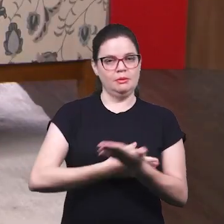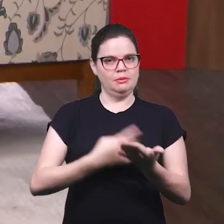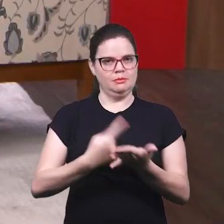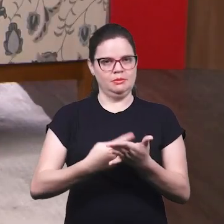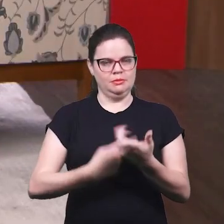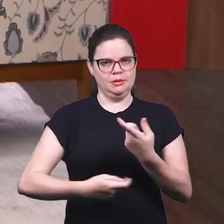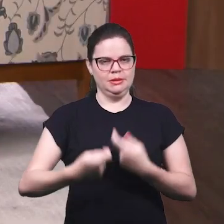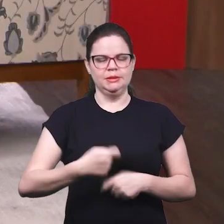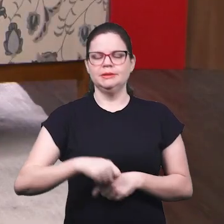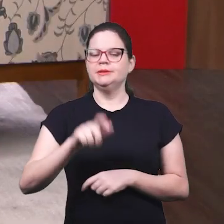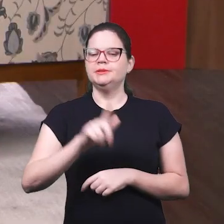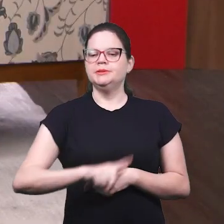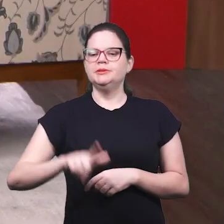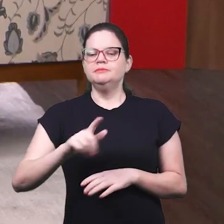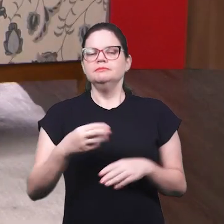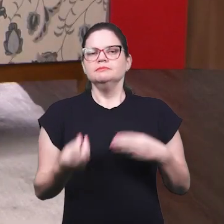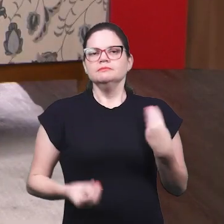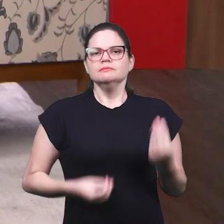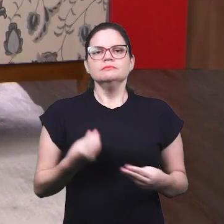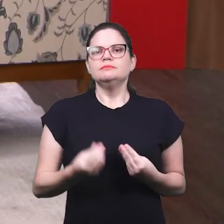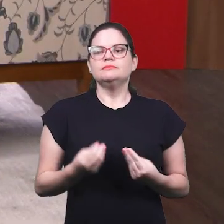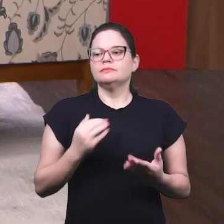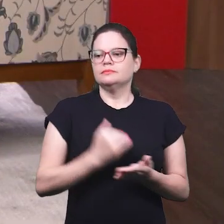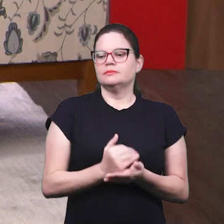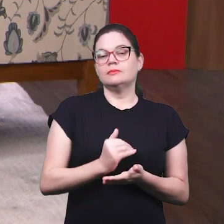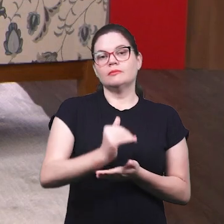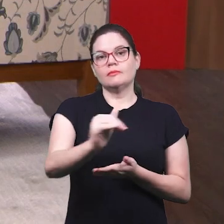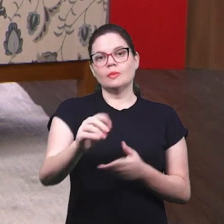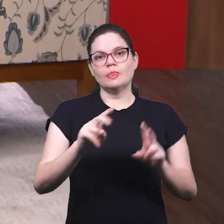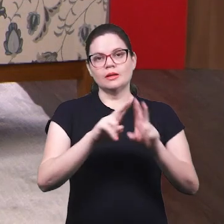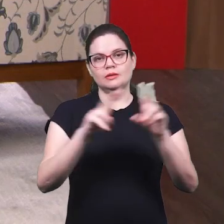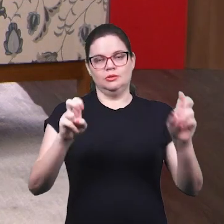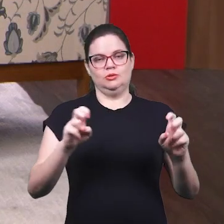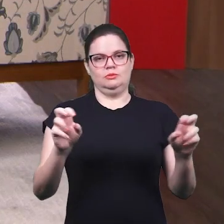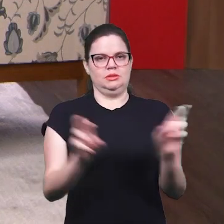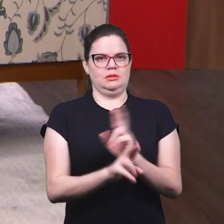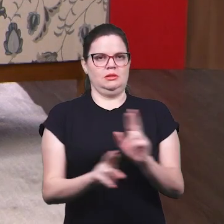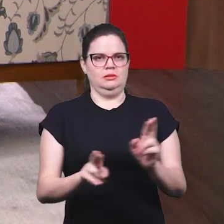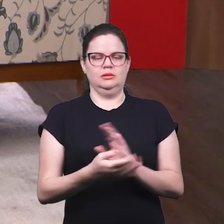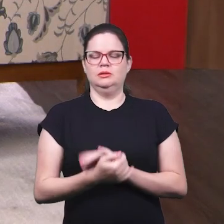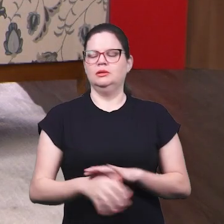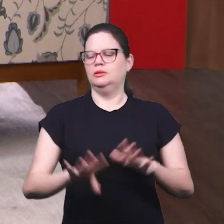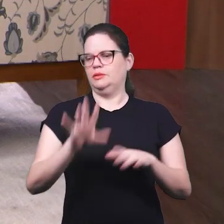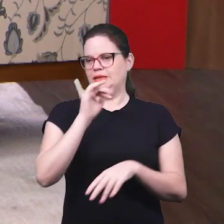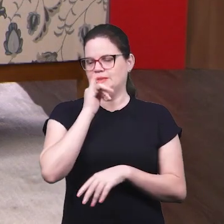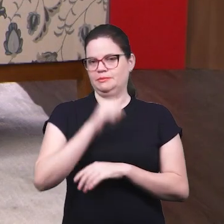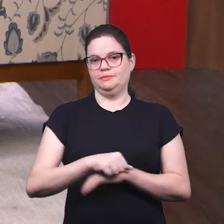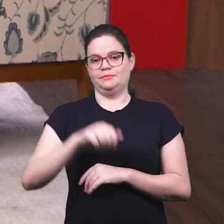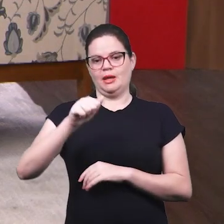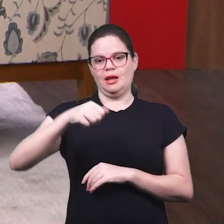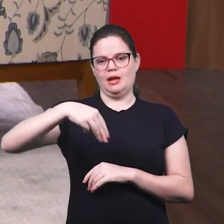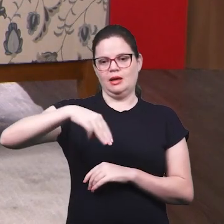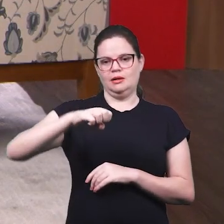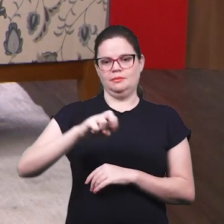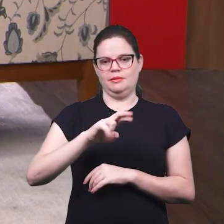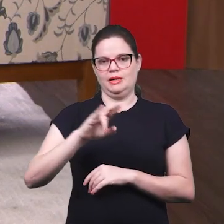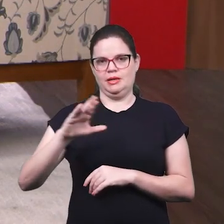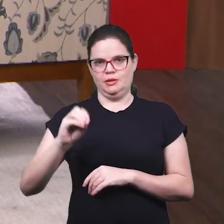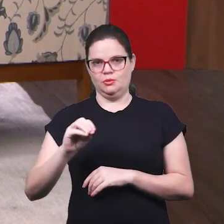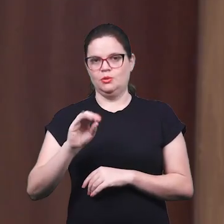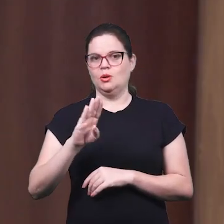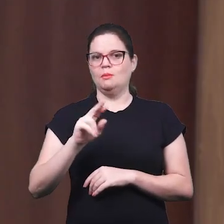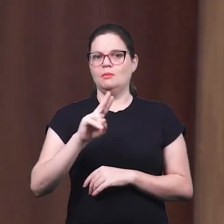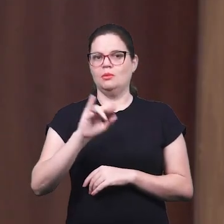né? Claro. E como é que cria esses relacionamentos? Por exemplo, Américo Boas. Como eu conheci a